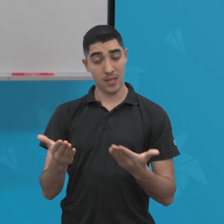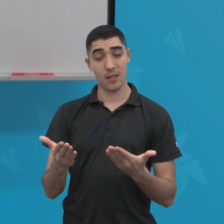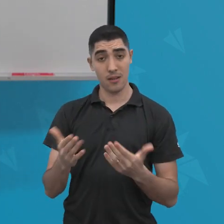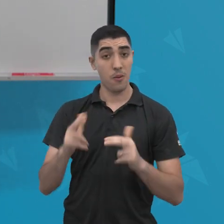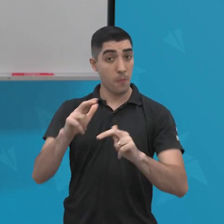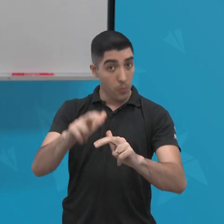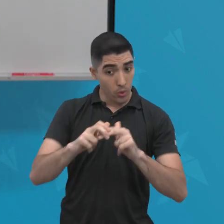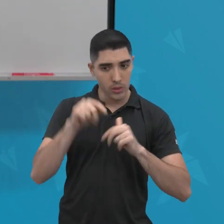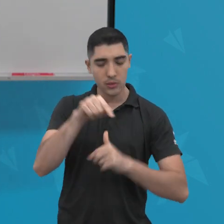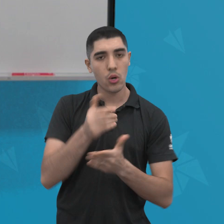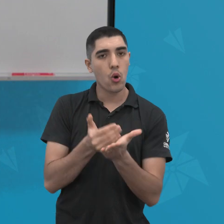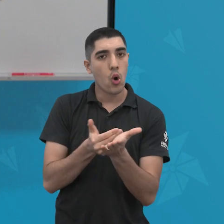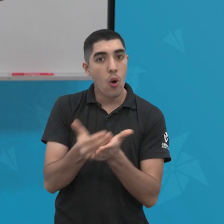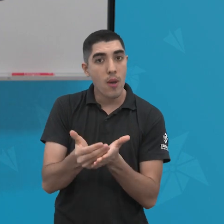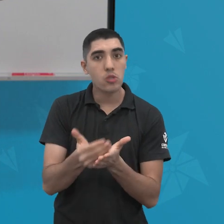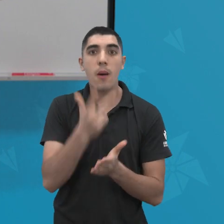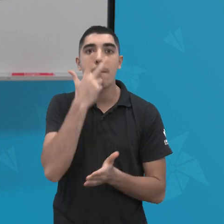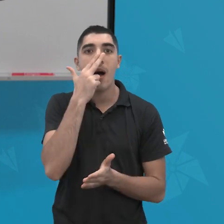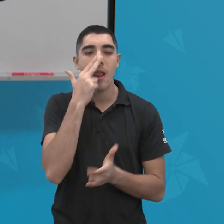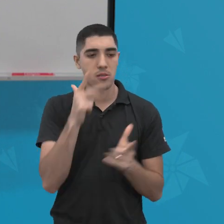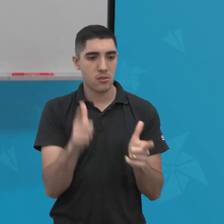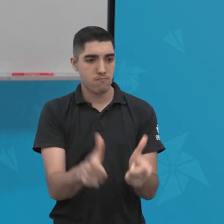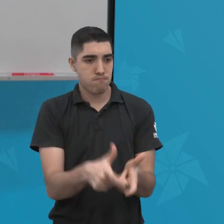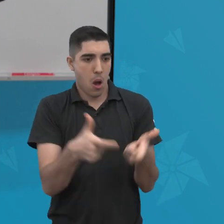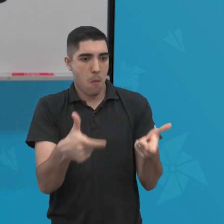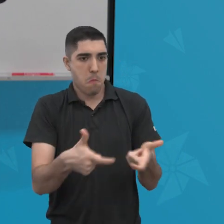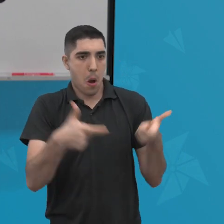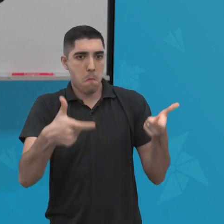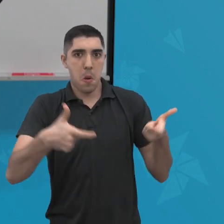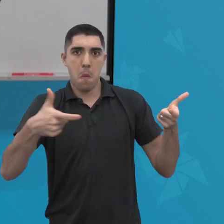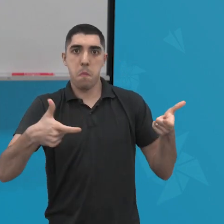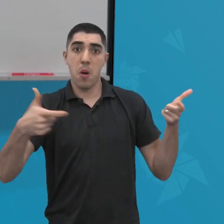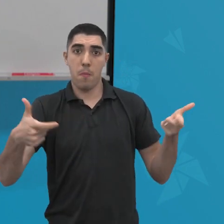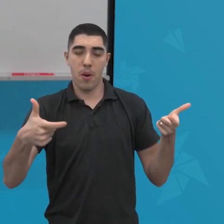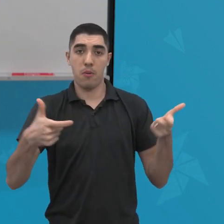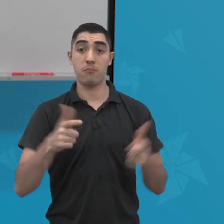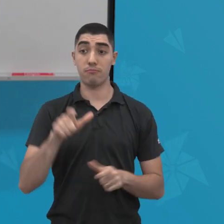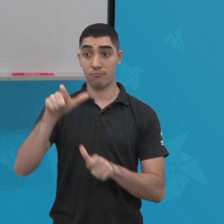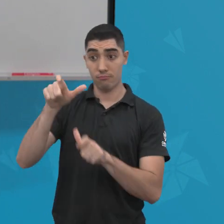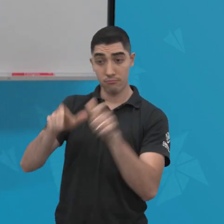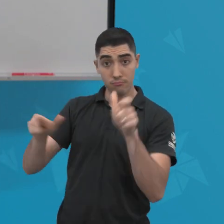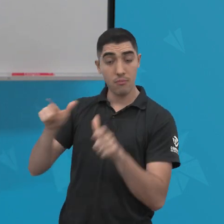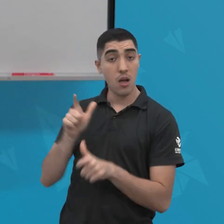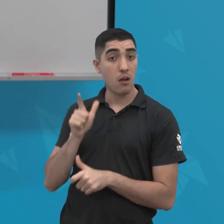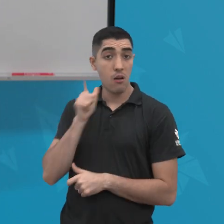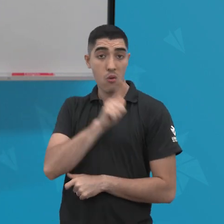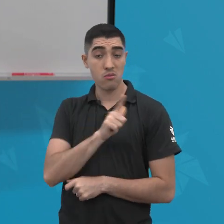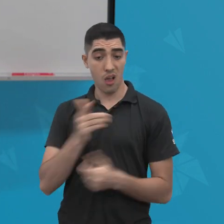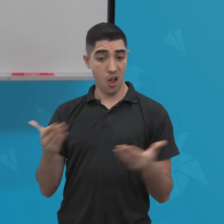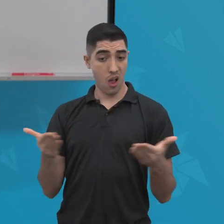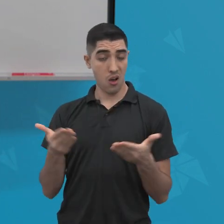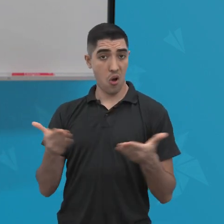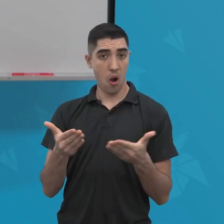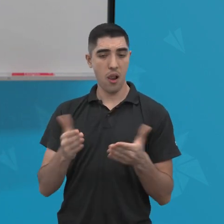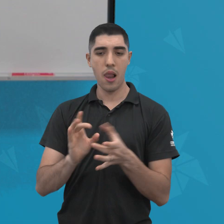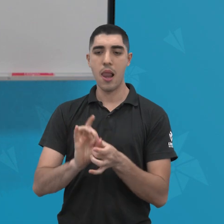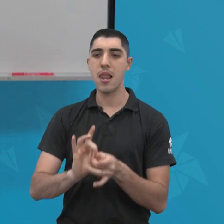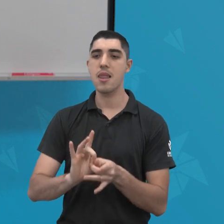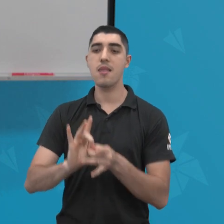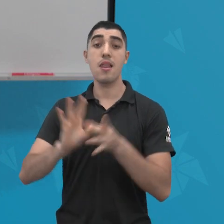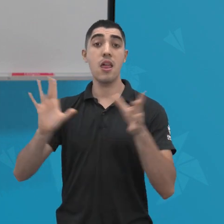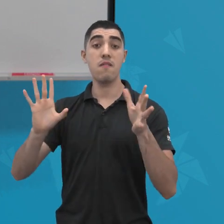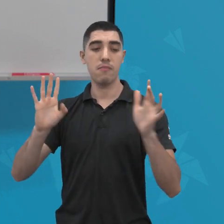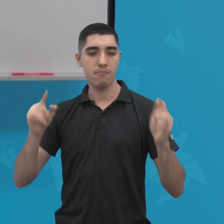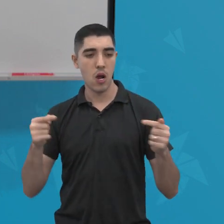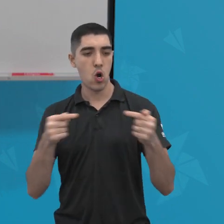se engrandece de uma tal forma que ele ganha liberdade em relação a